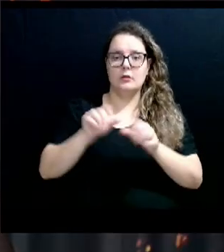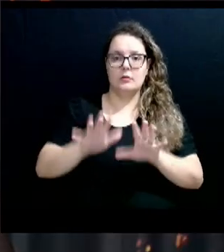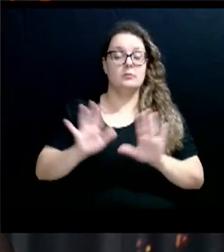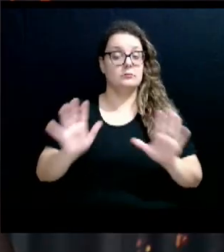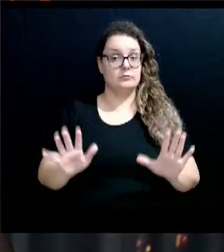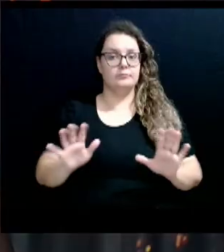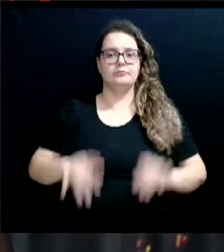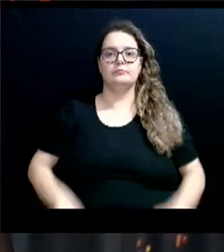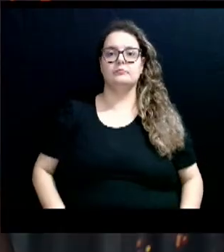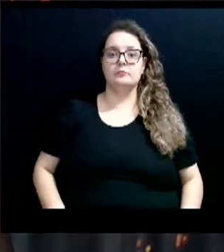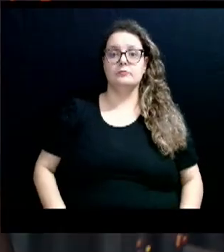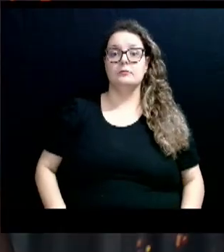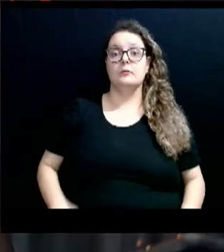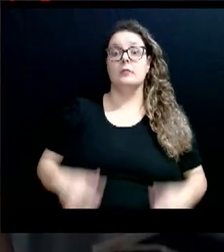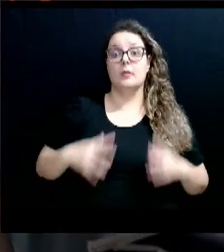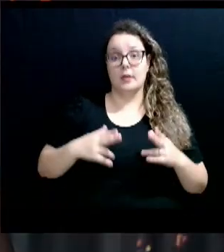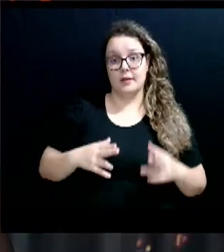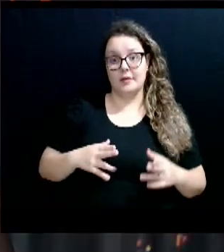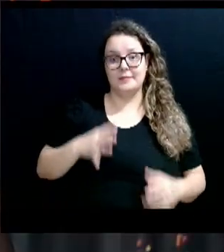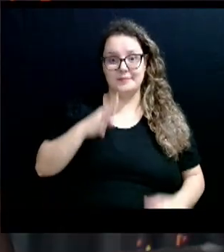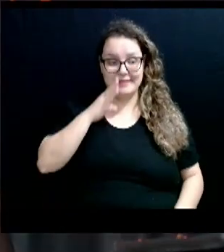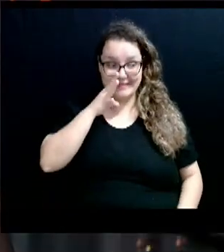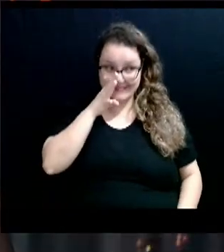uma certa teimosia,